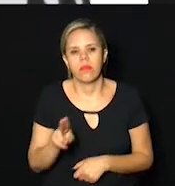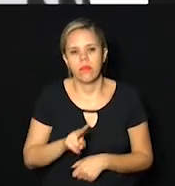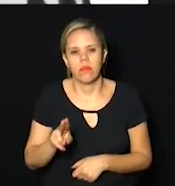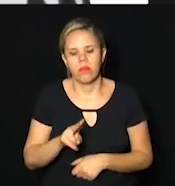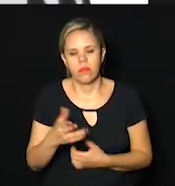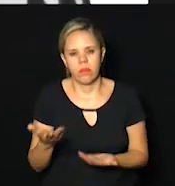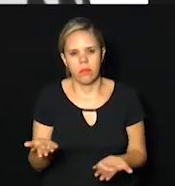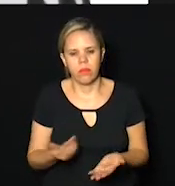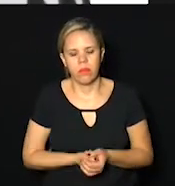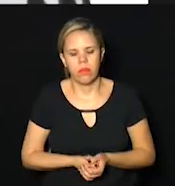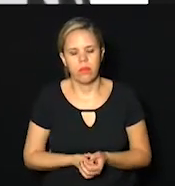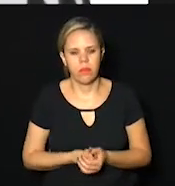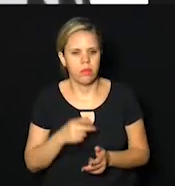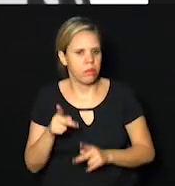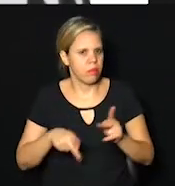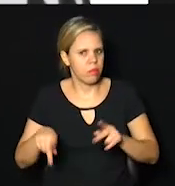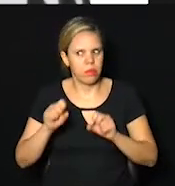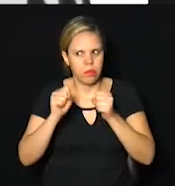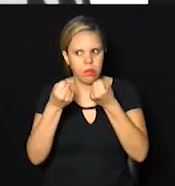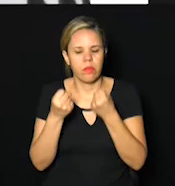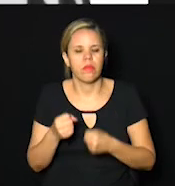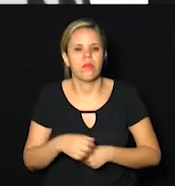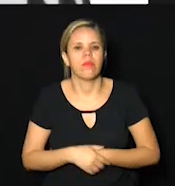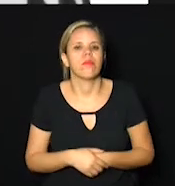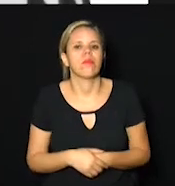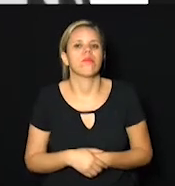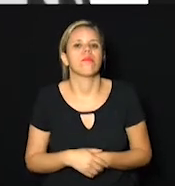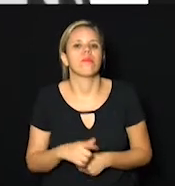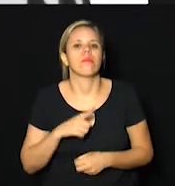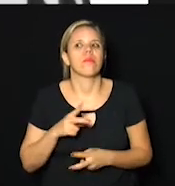forma. Porque as pessoas que defendem, elas têm